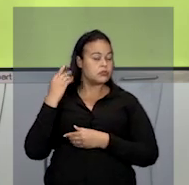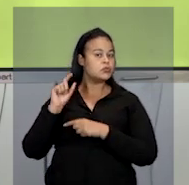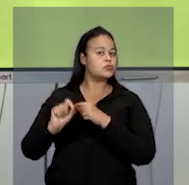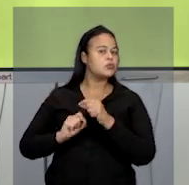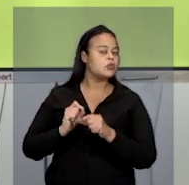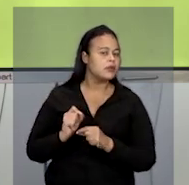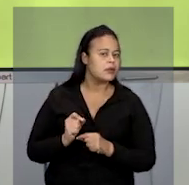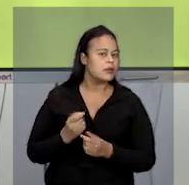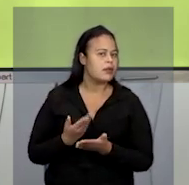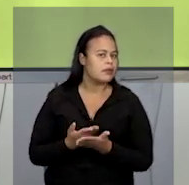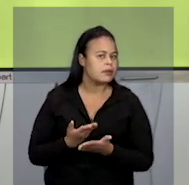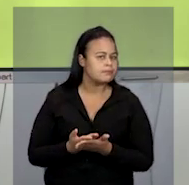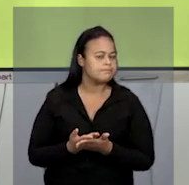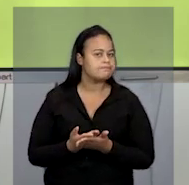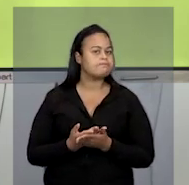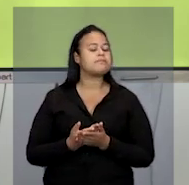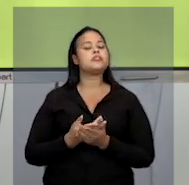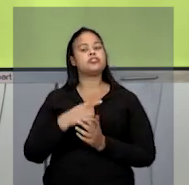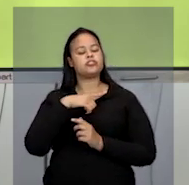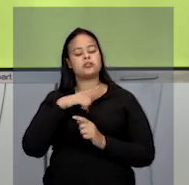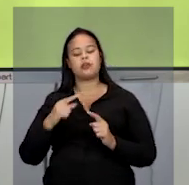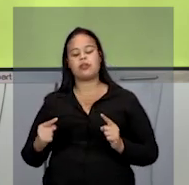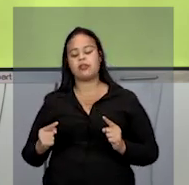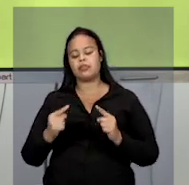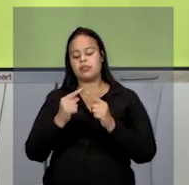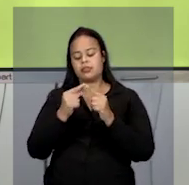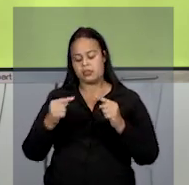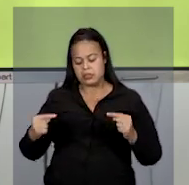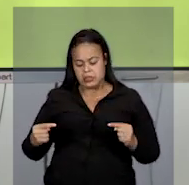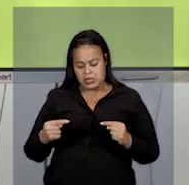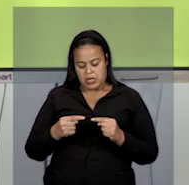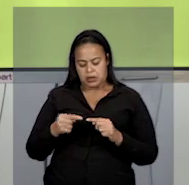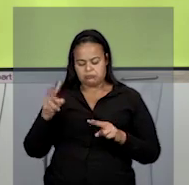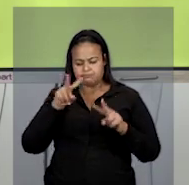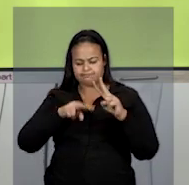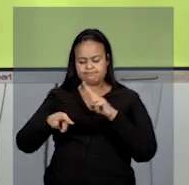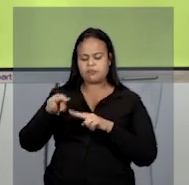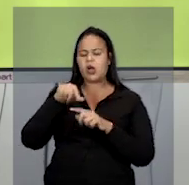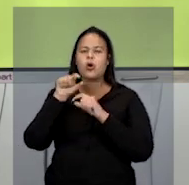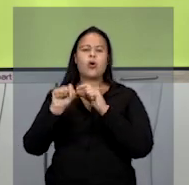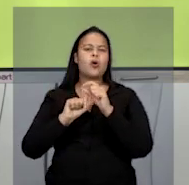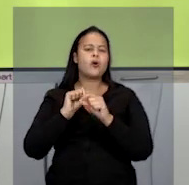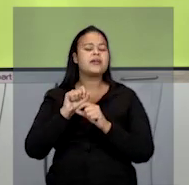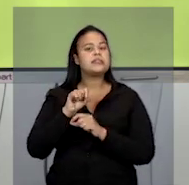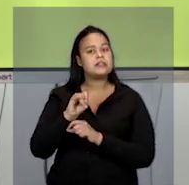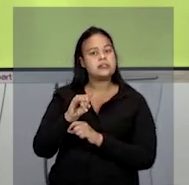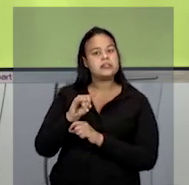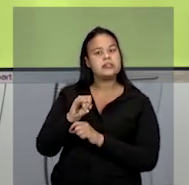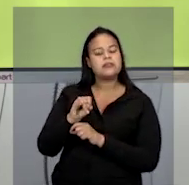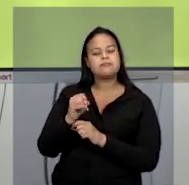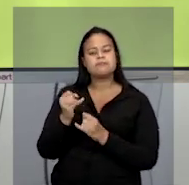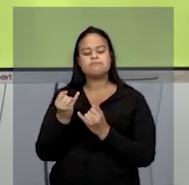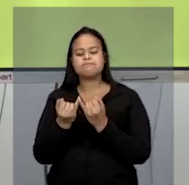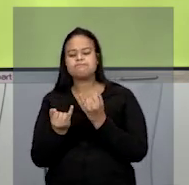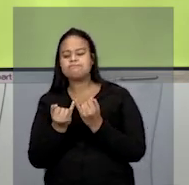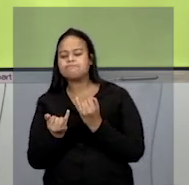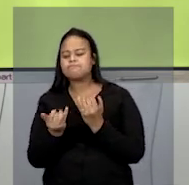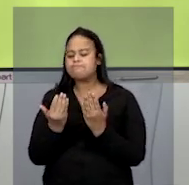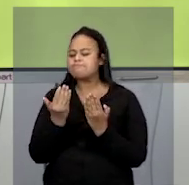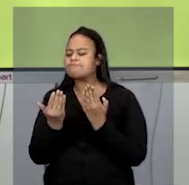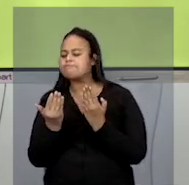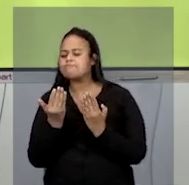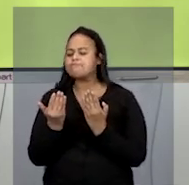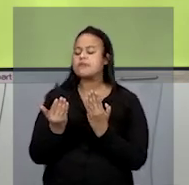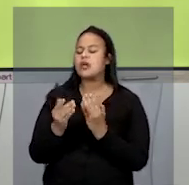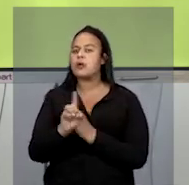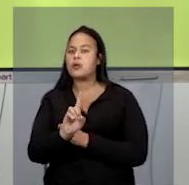seguinte, nós tínhamos ali alguns triângulos e nós verificamos nesses triângulos se eles eram semelhantes ou não, de